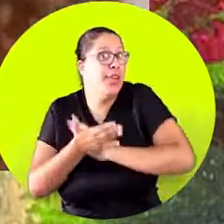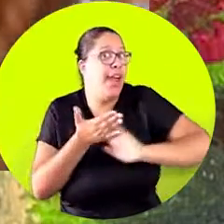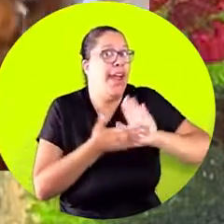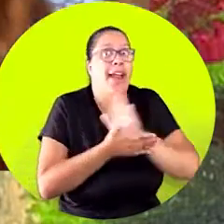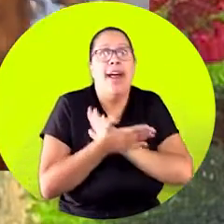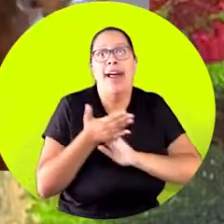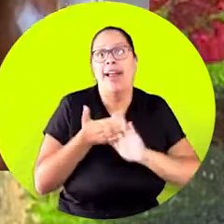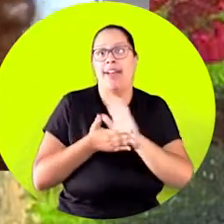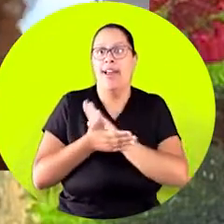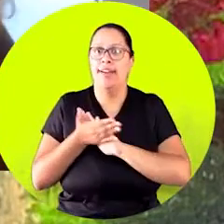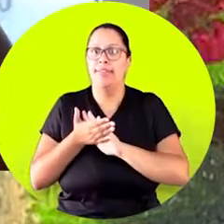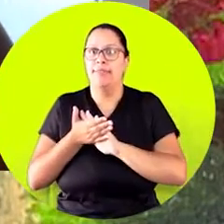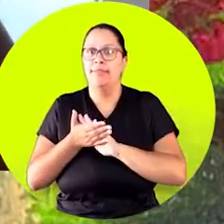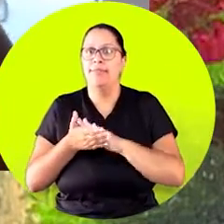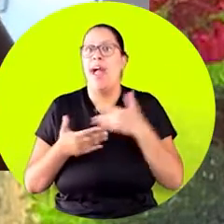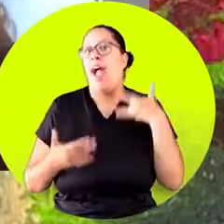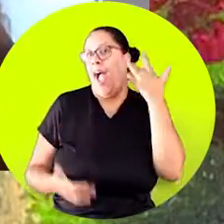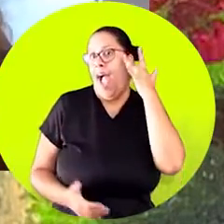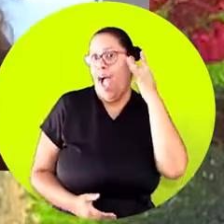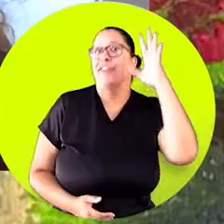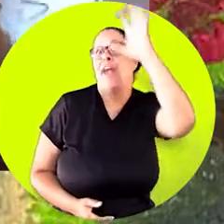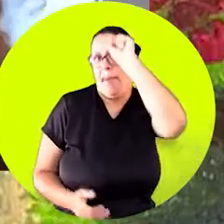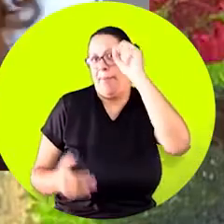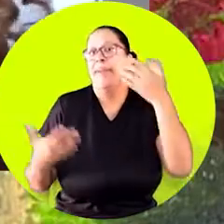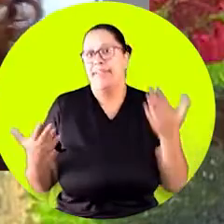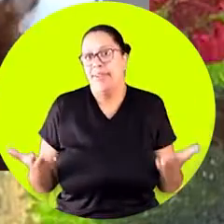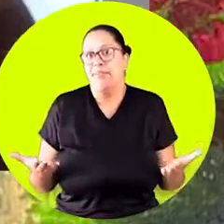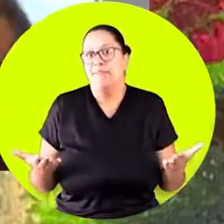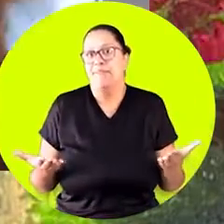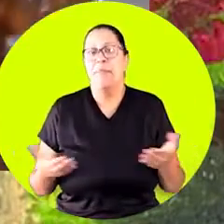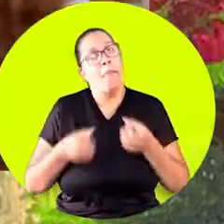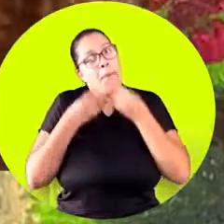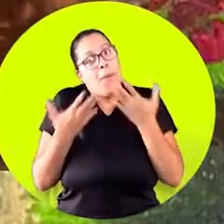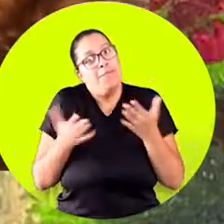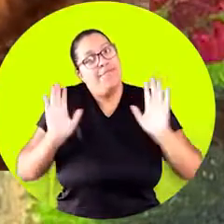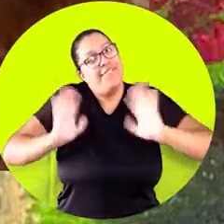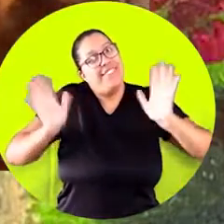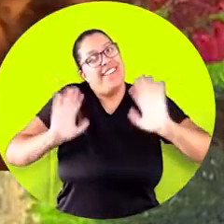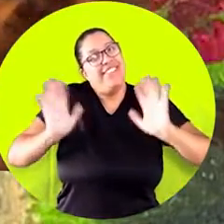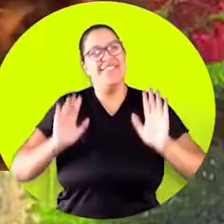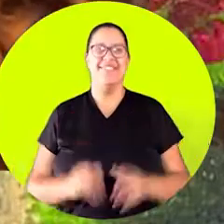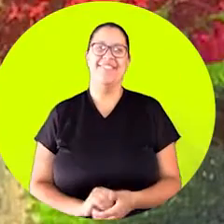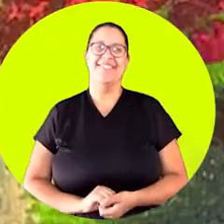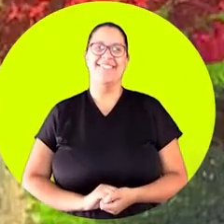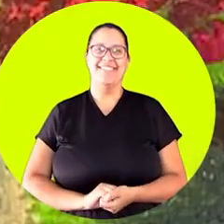que essa pessoa deixasse. Acho que ela aprendeu a lição, né? Bom, tchau!